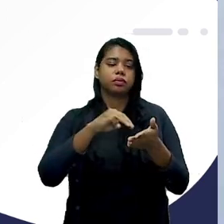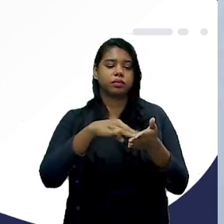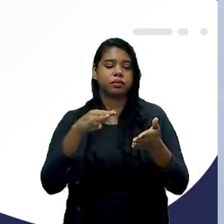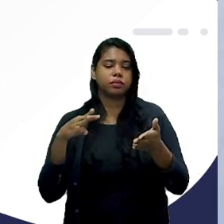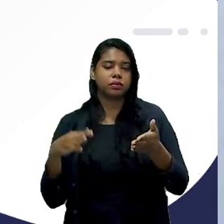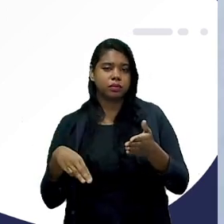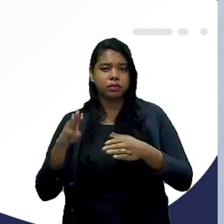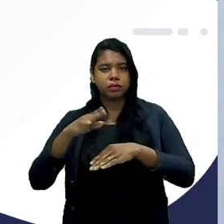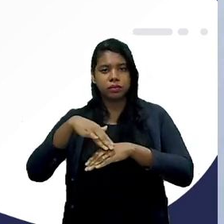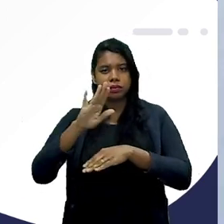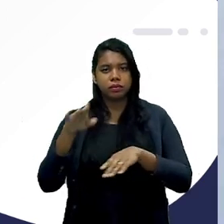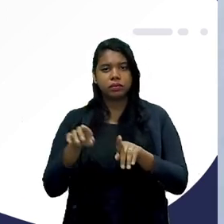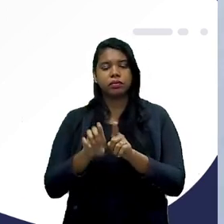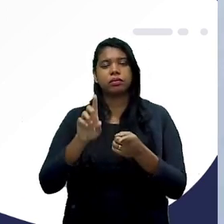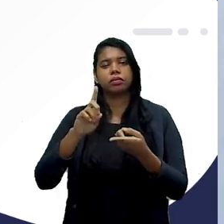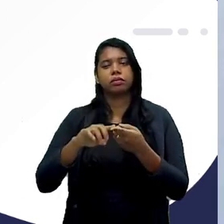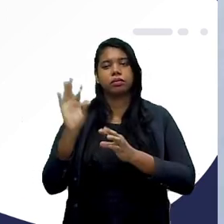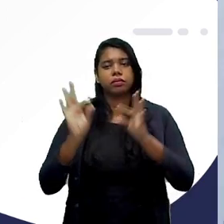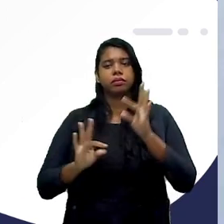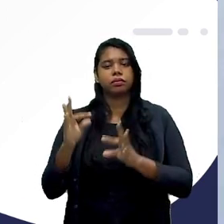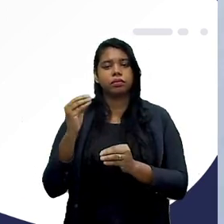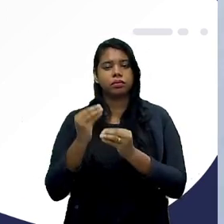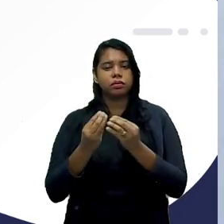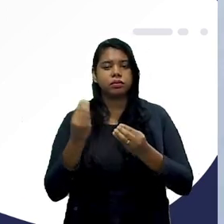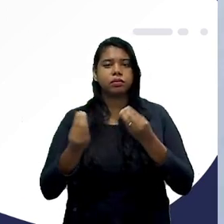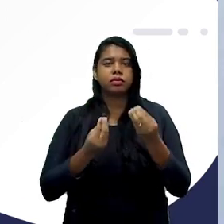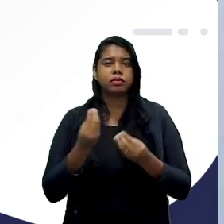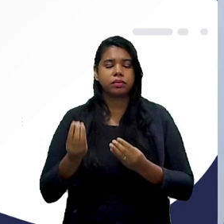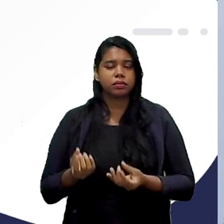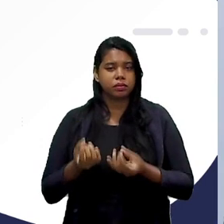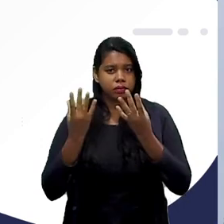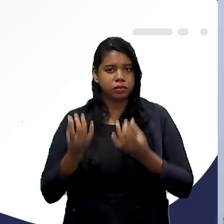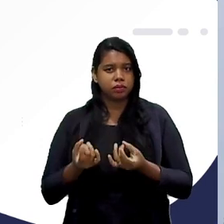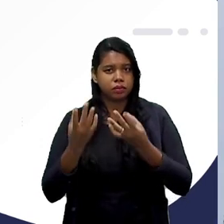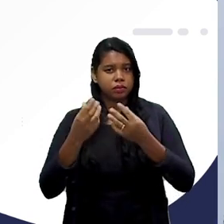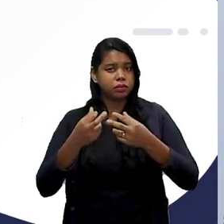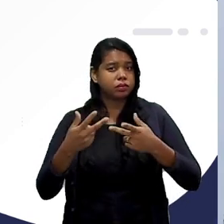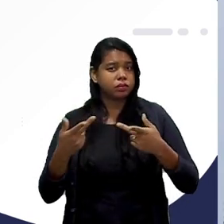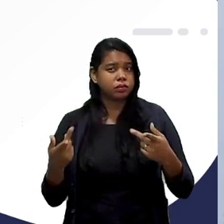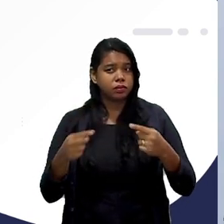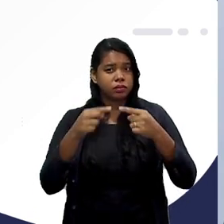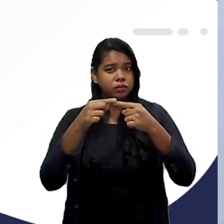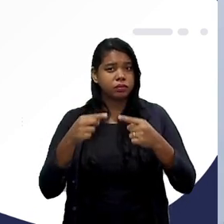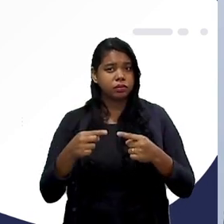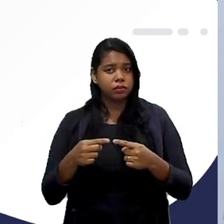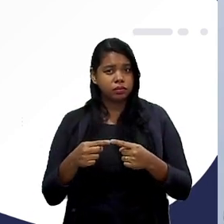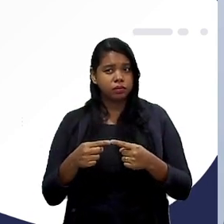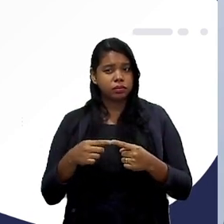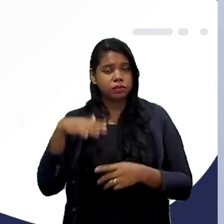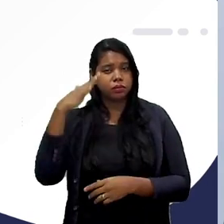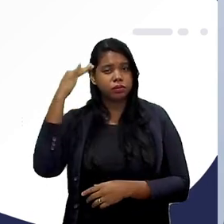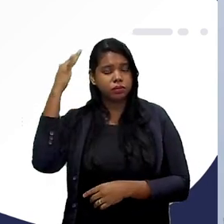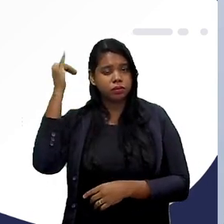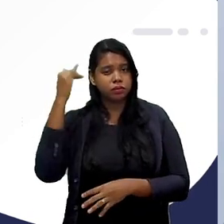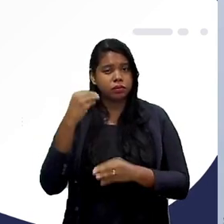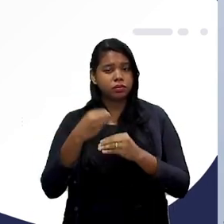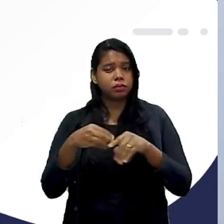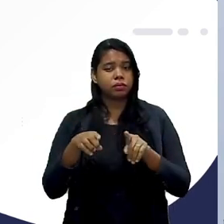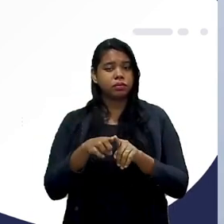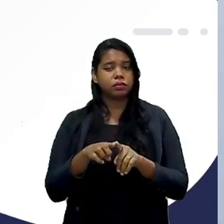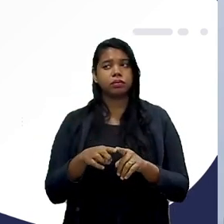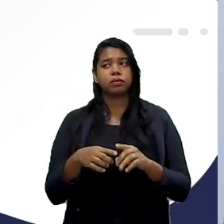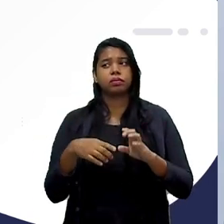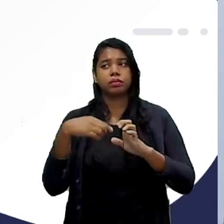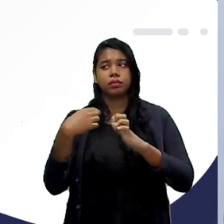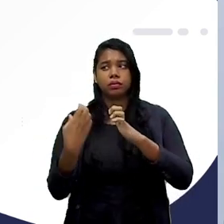margem de contribuição, tratar um pouco de como forma o preço de venda e outras questões relacionadas ao sucesso dos